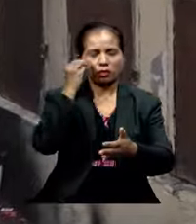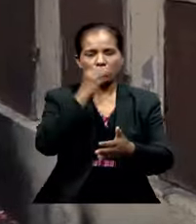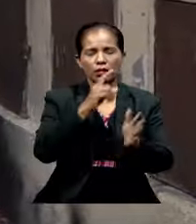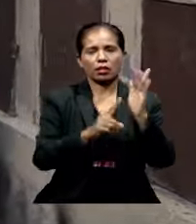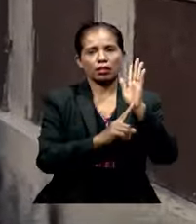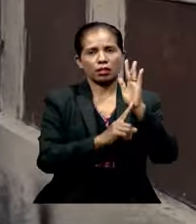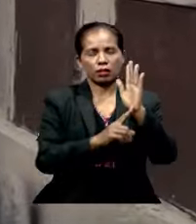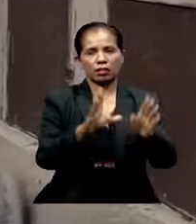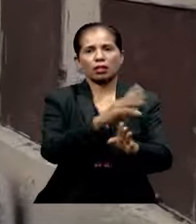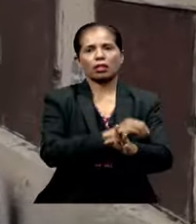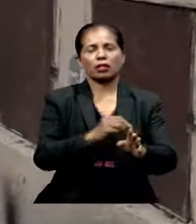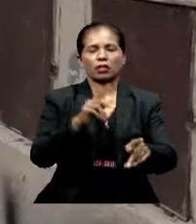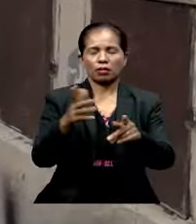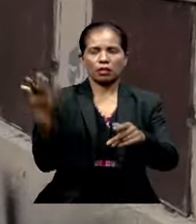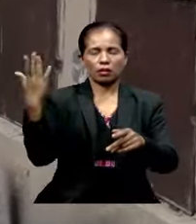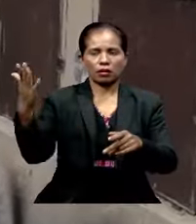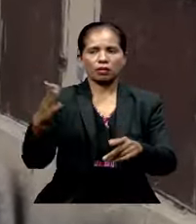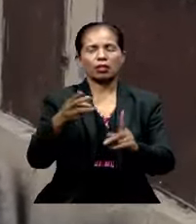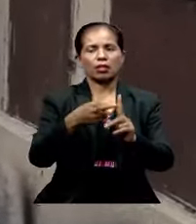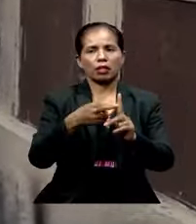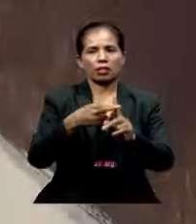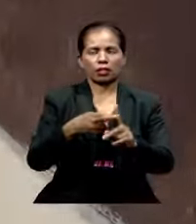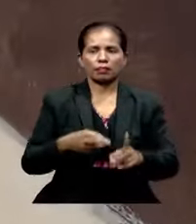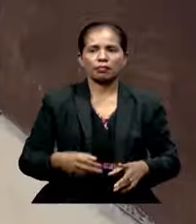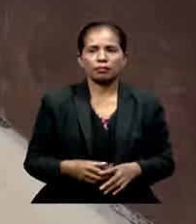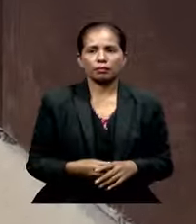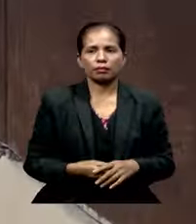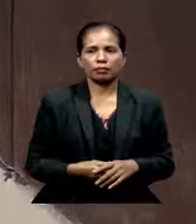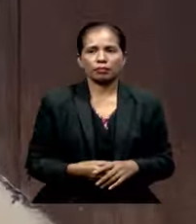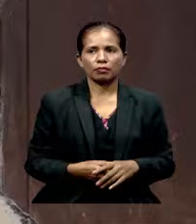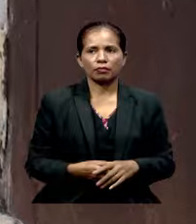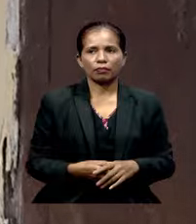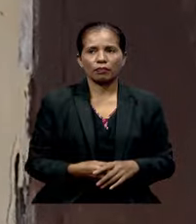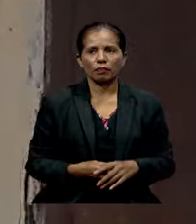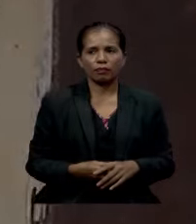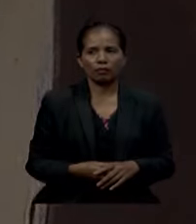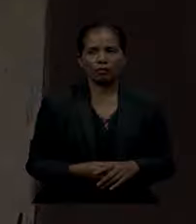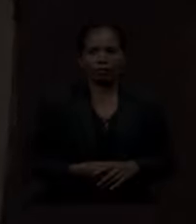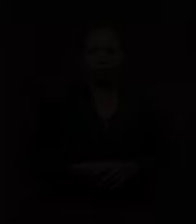ba herói no mártir Sira e a cemitério Bucoli. Marito da Costa, Ziemen.